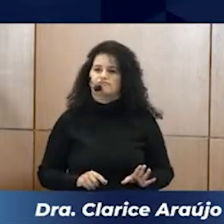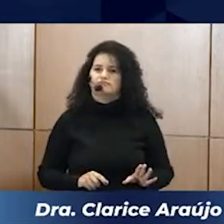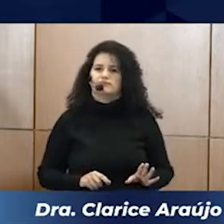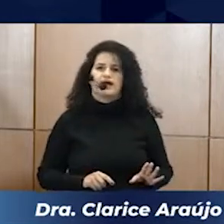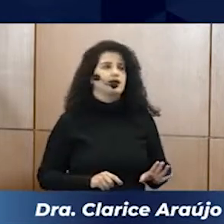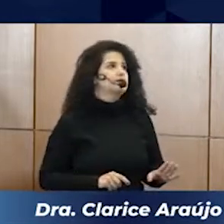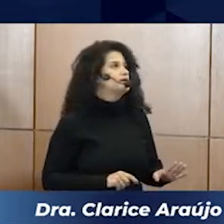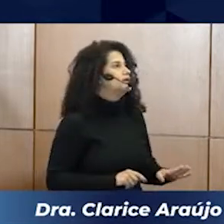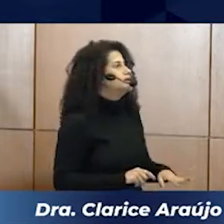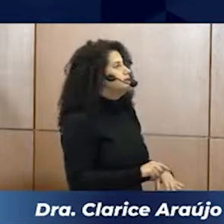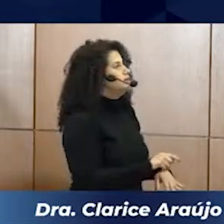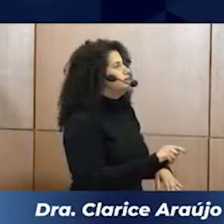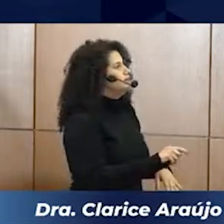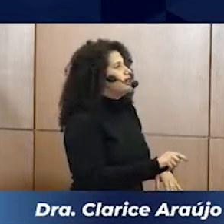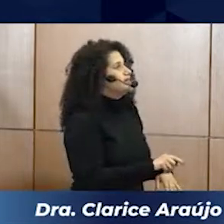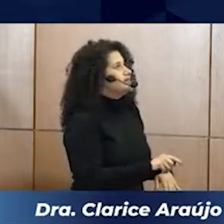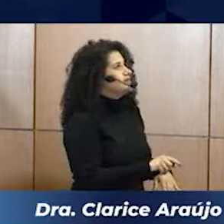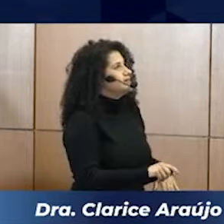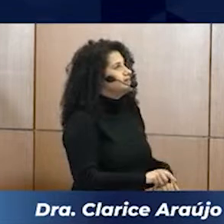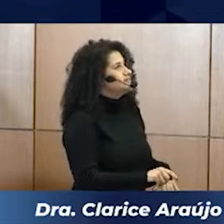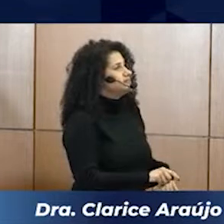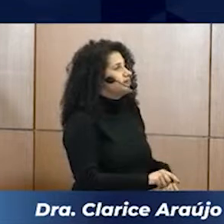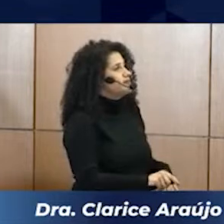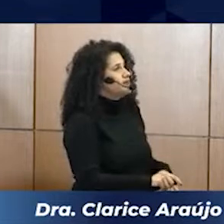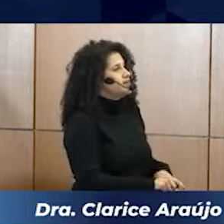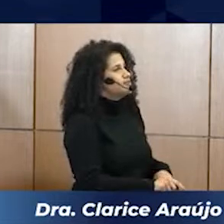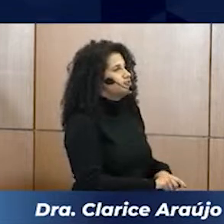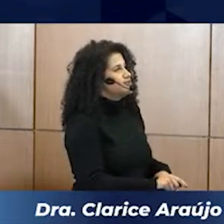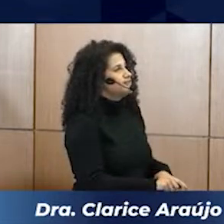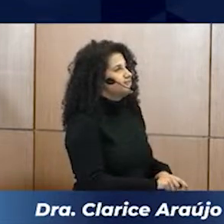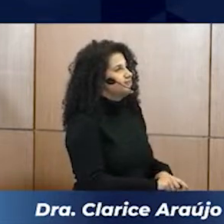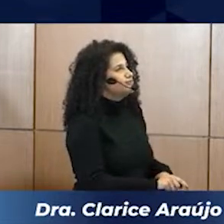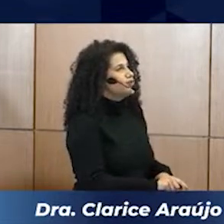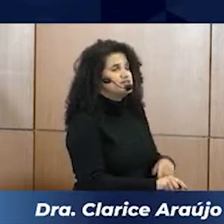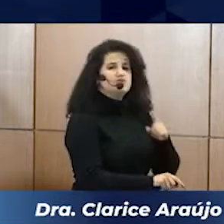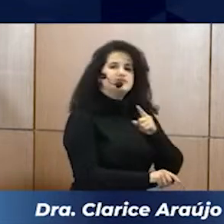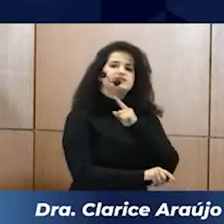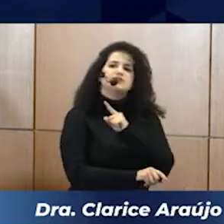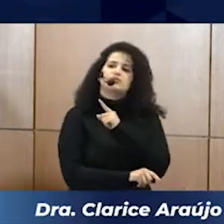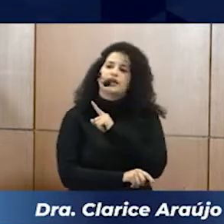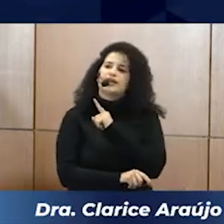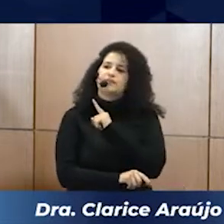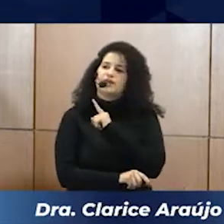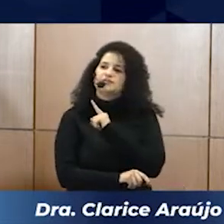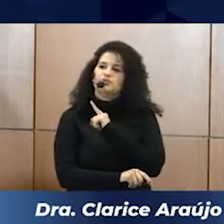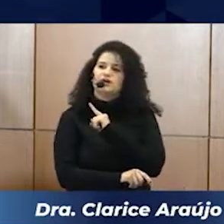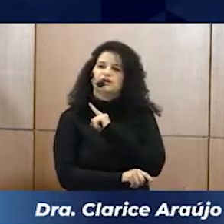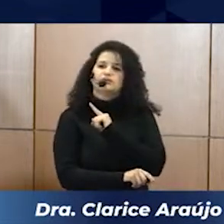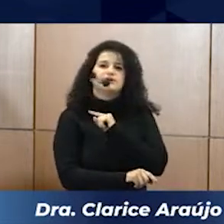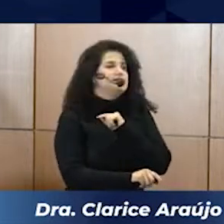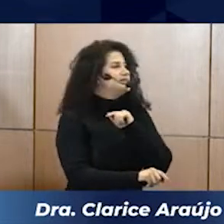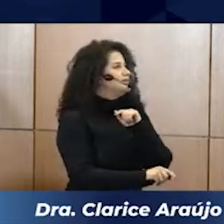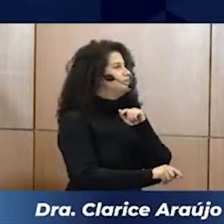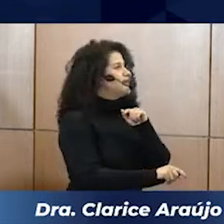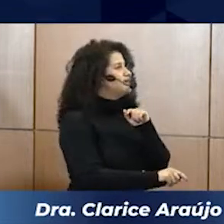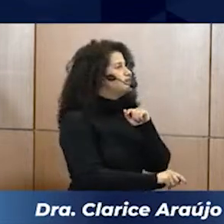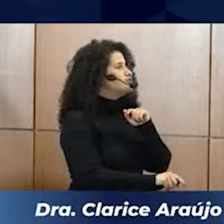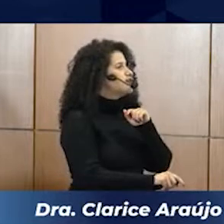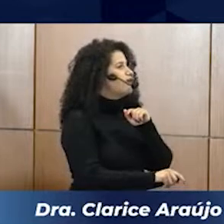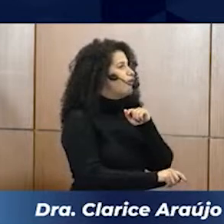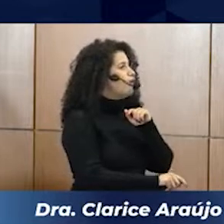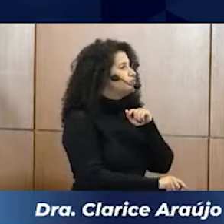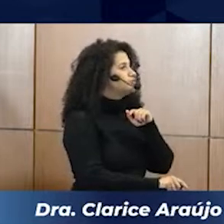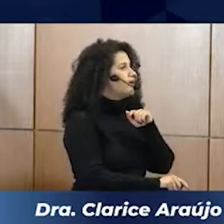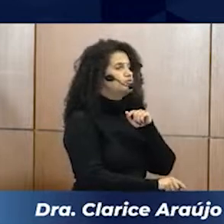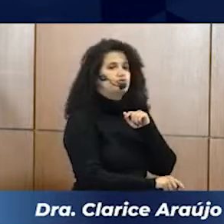achar, tá? E aí, estranhamente, em 2005, naquele mesmo ano, também